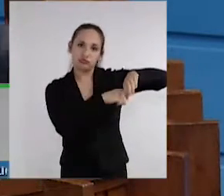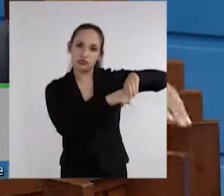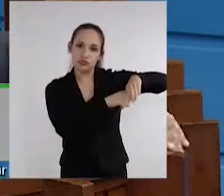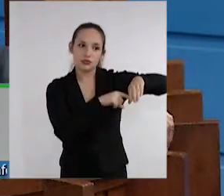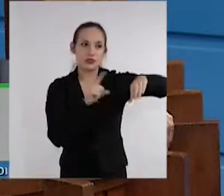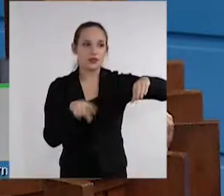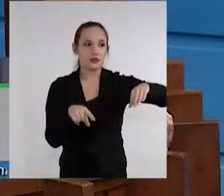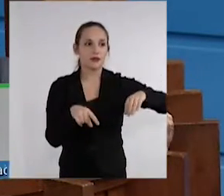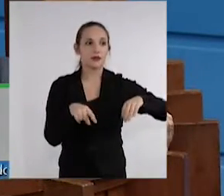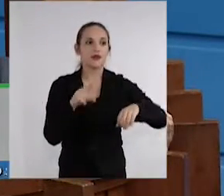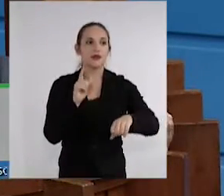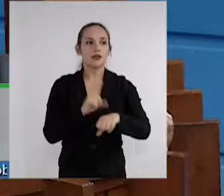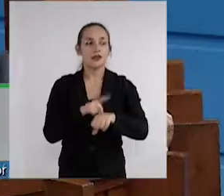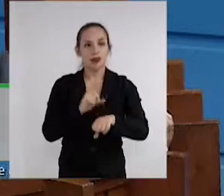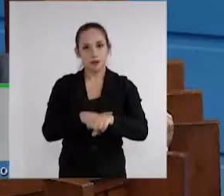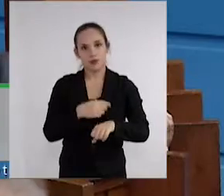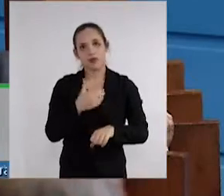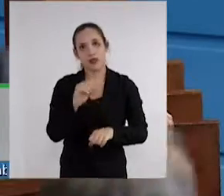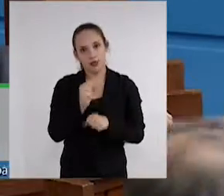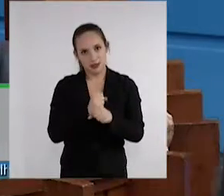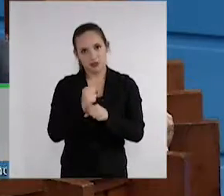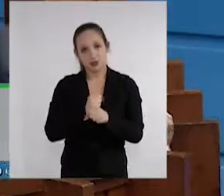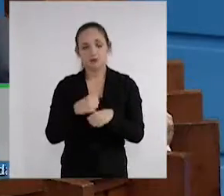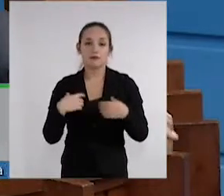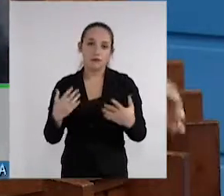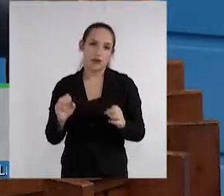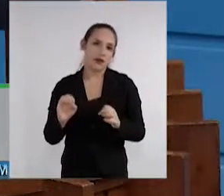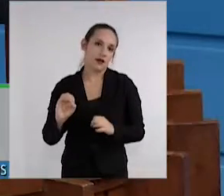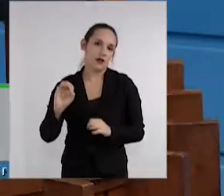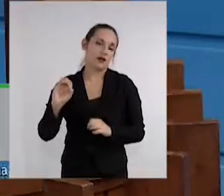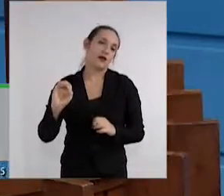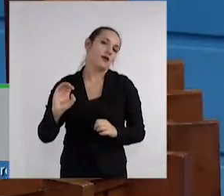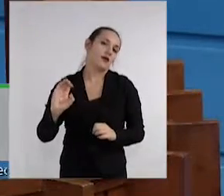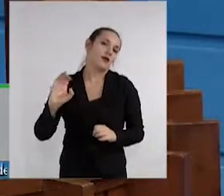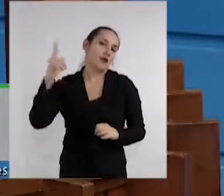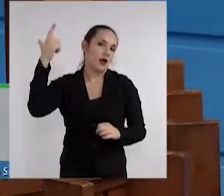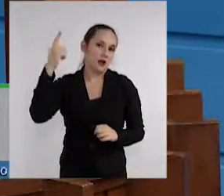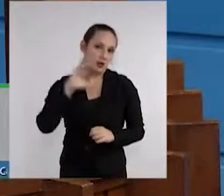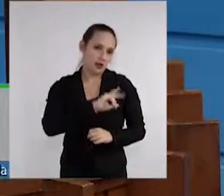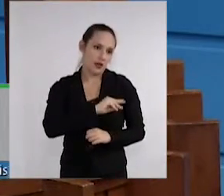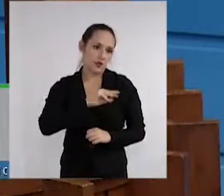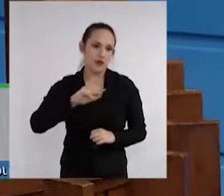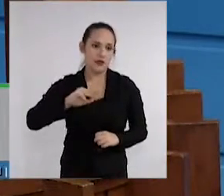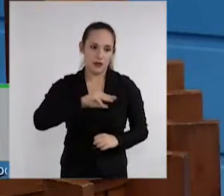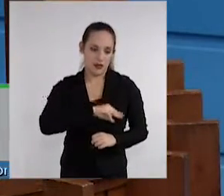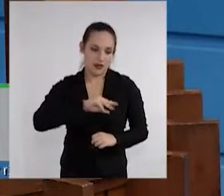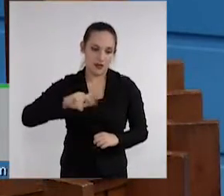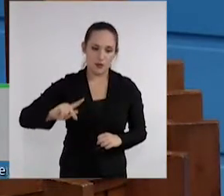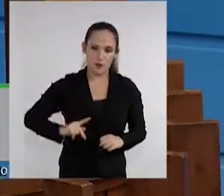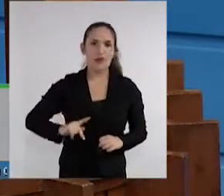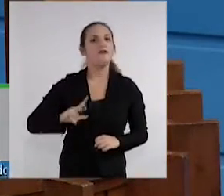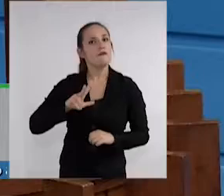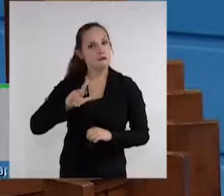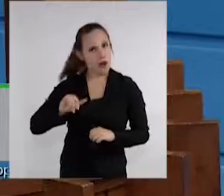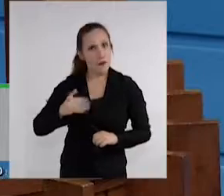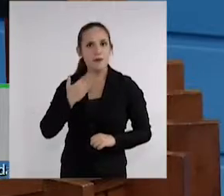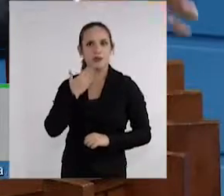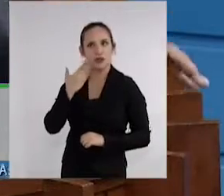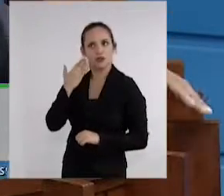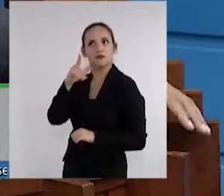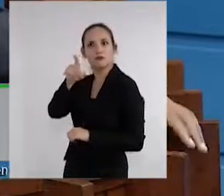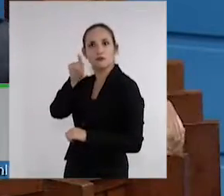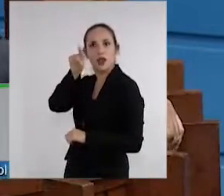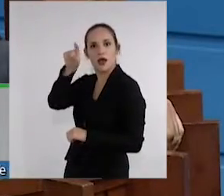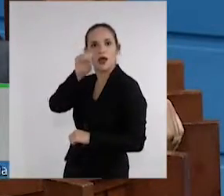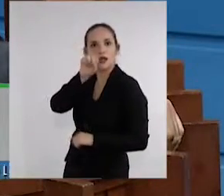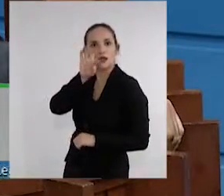perdura a sentença dessa ação. Lógico que a ANP vai recorrer e vai levar essa discussão para a Suprema Corte, vai levar essa discussão